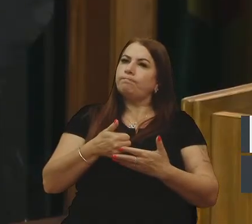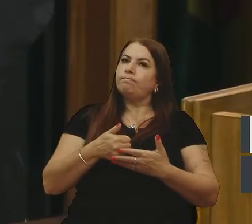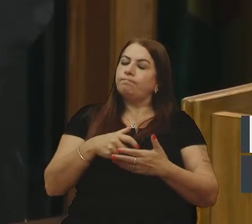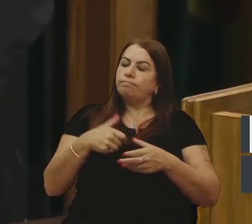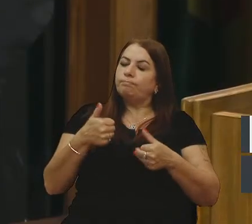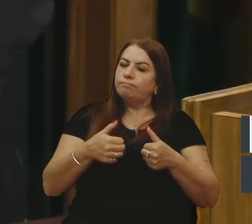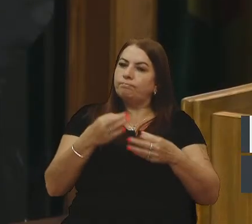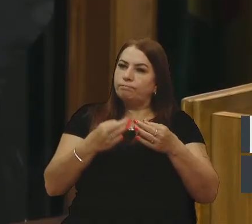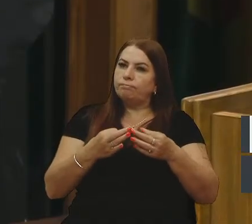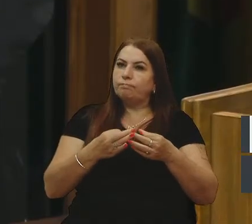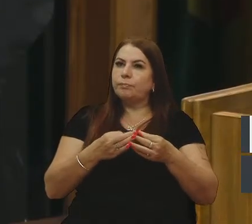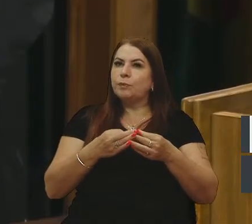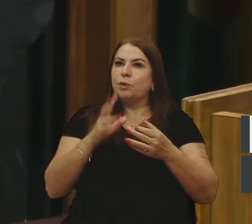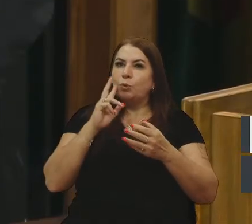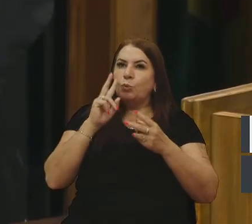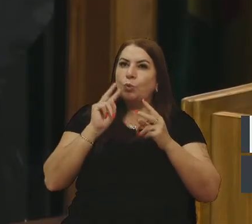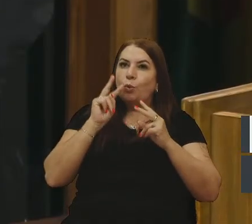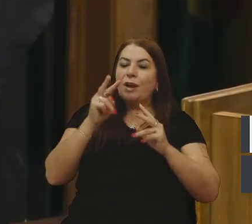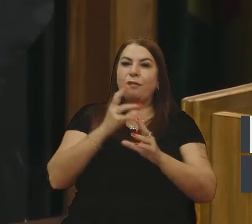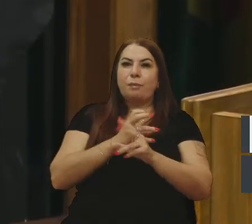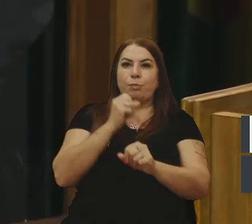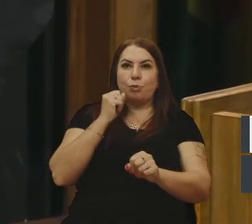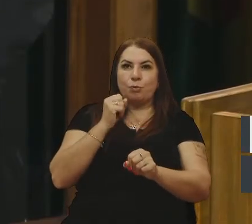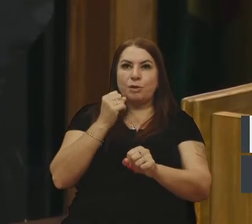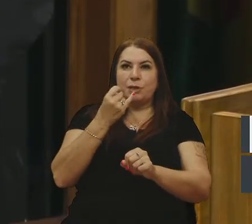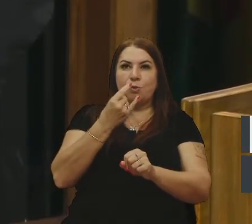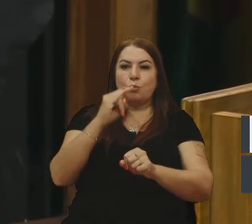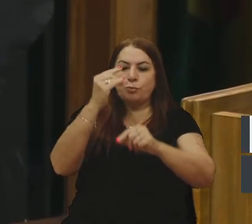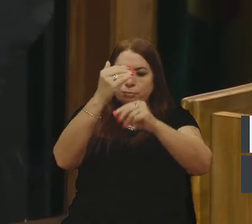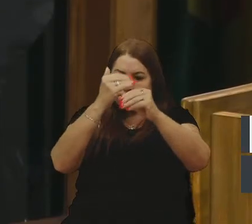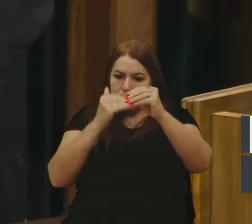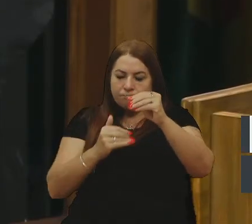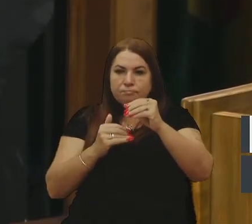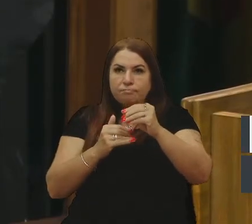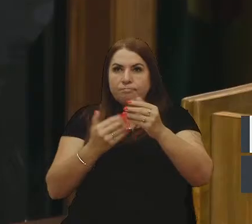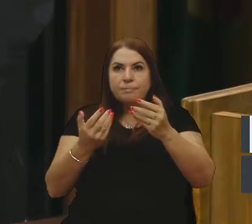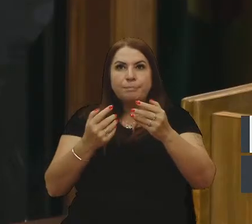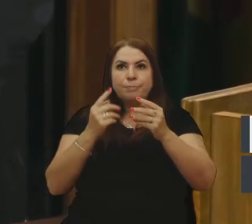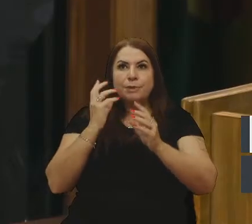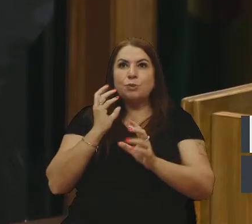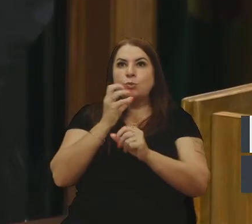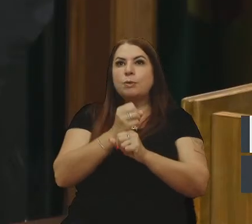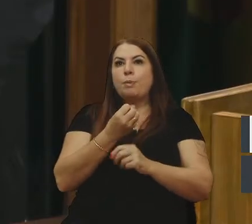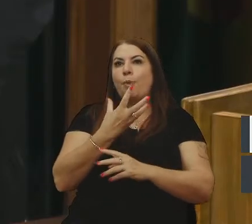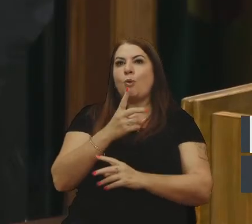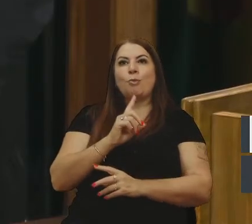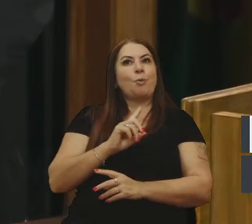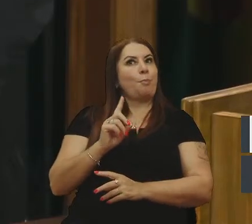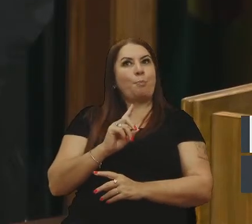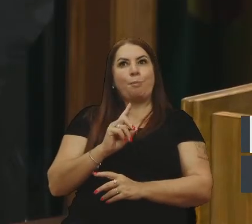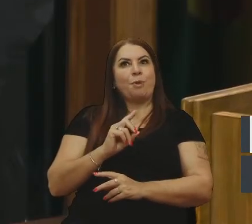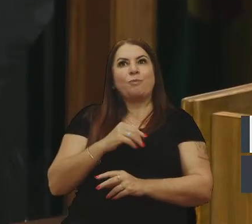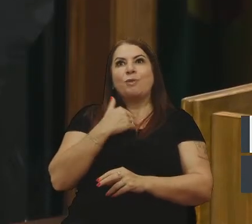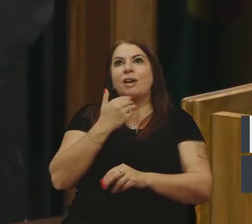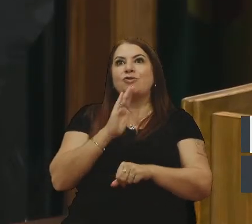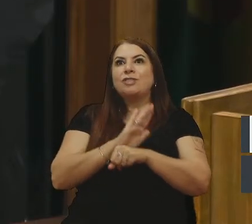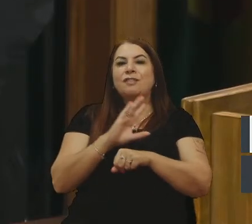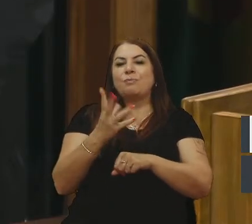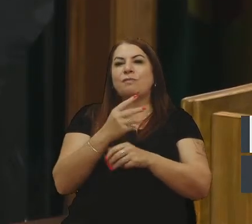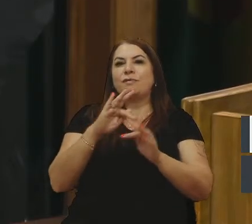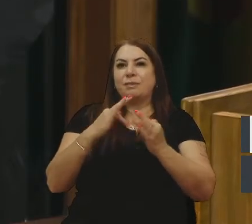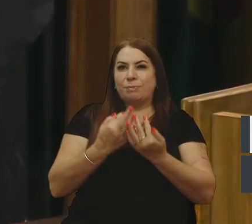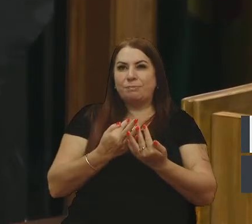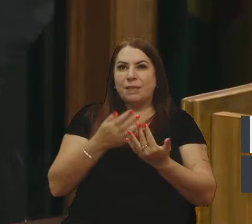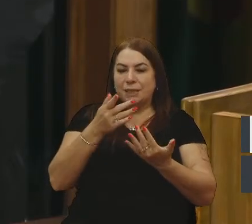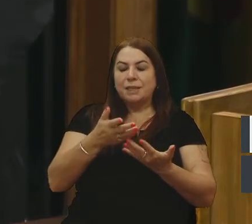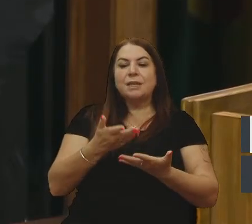jeito. Mas quando a gente olhava para o lucro, para a última linha, a gente chegava à conclusão que era bom, mas não sustentava uma família ainda assim. E